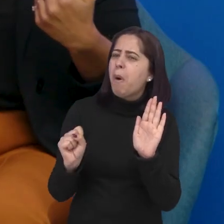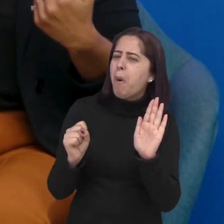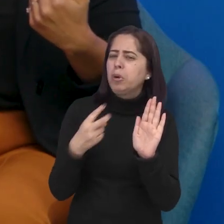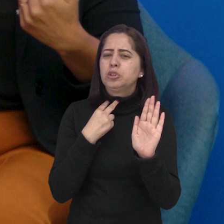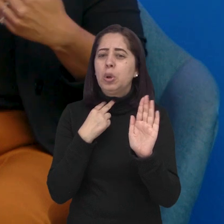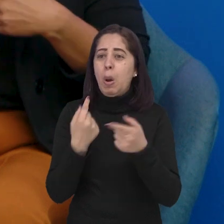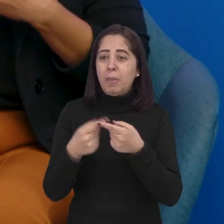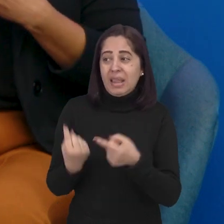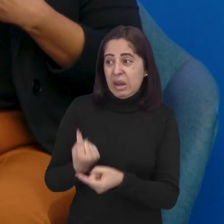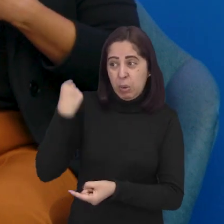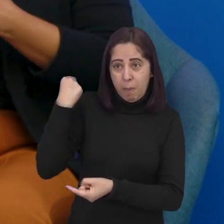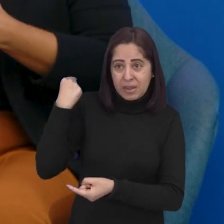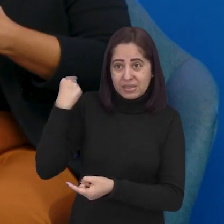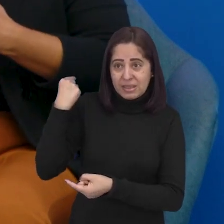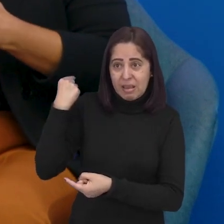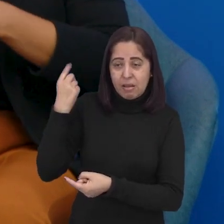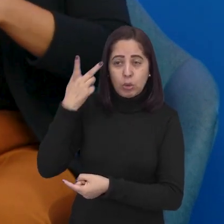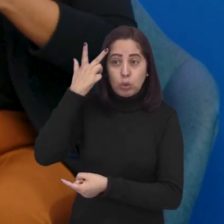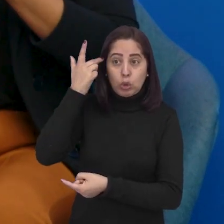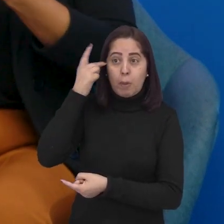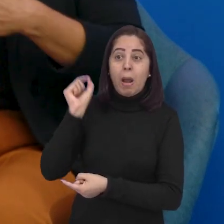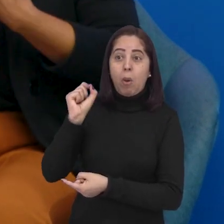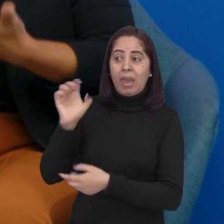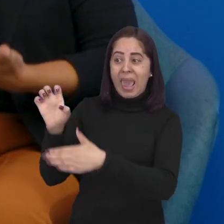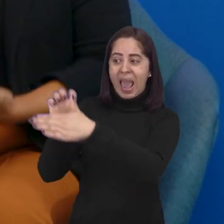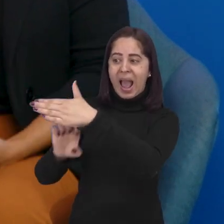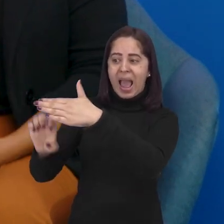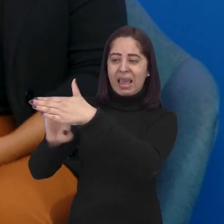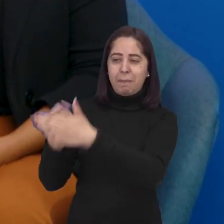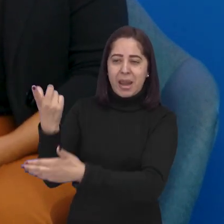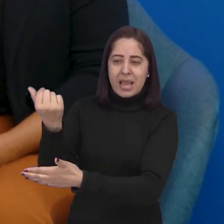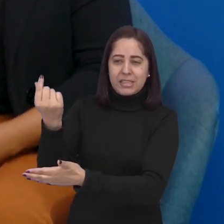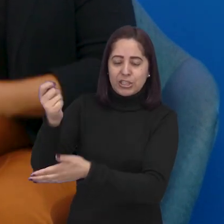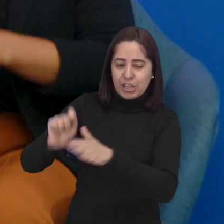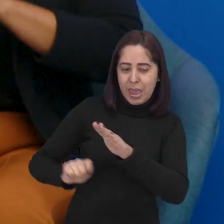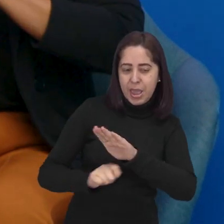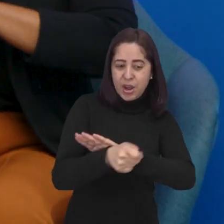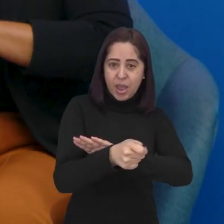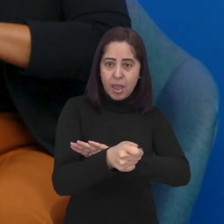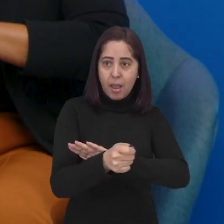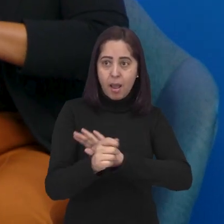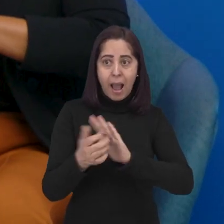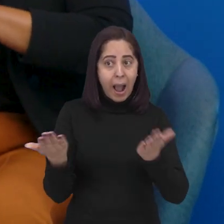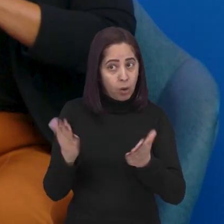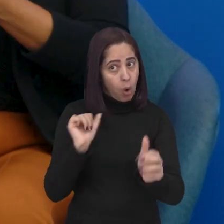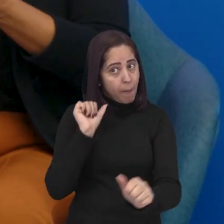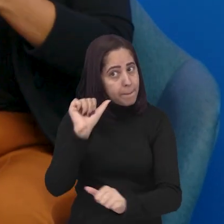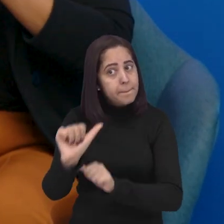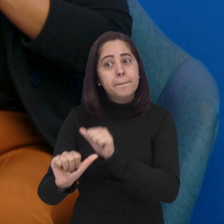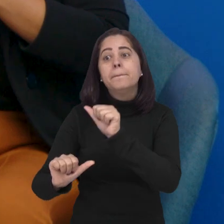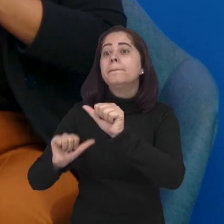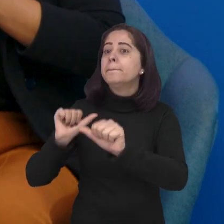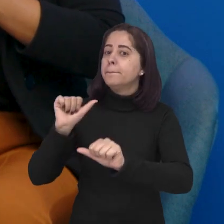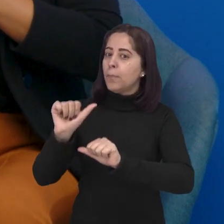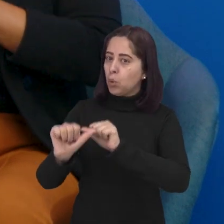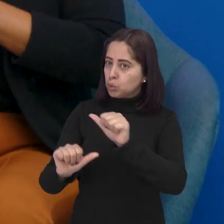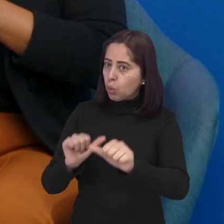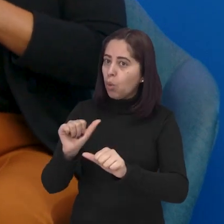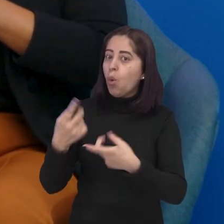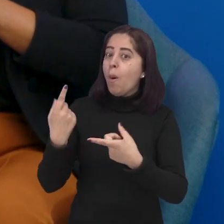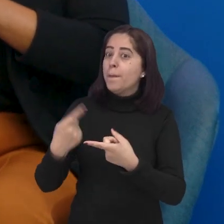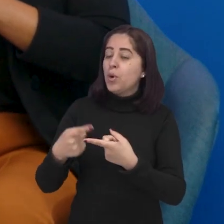que no passado era bastante comum as empresas financiarem as campanhas. Isso mudou com a